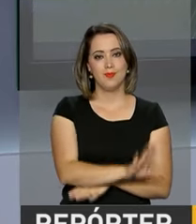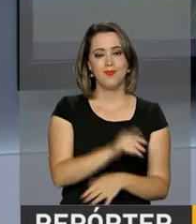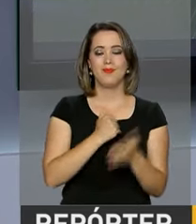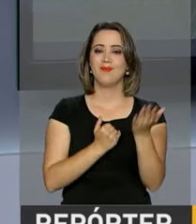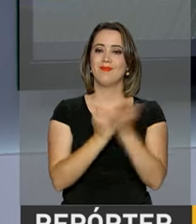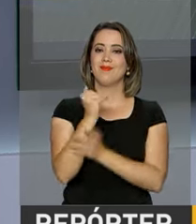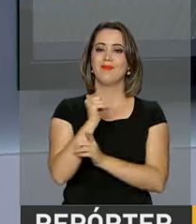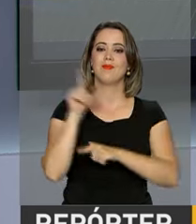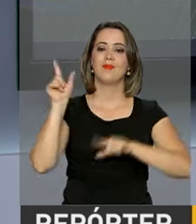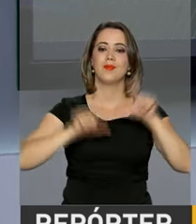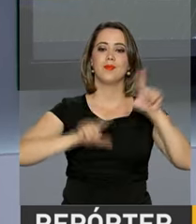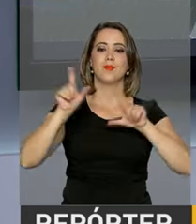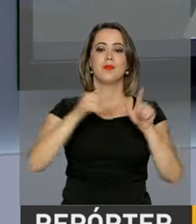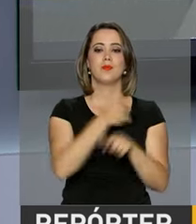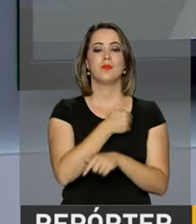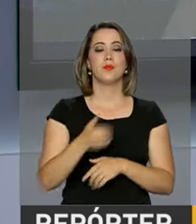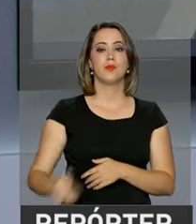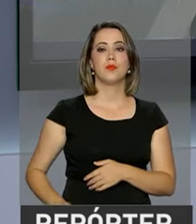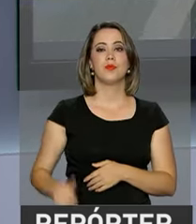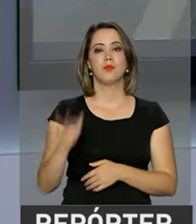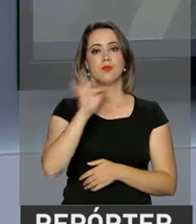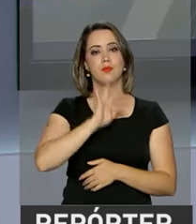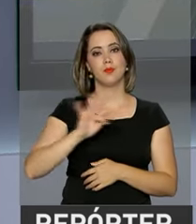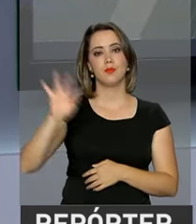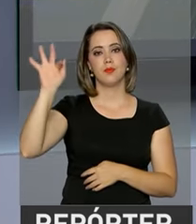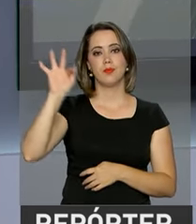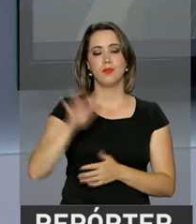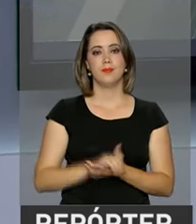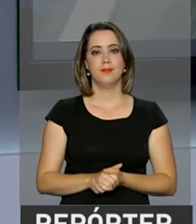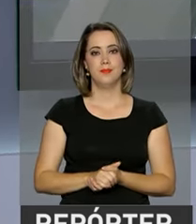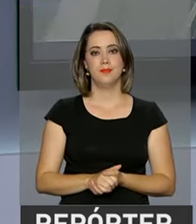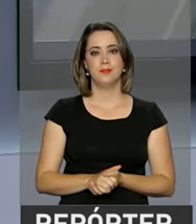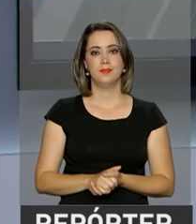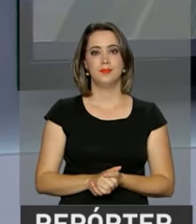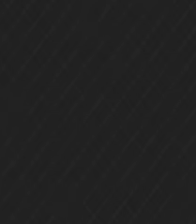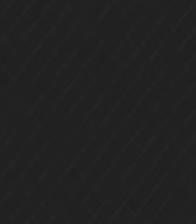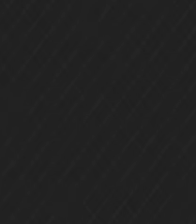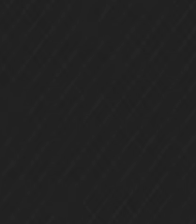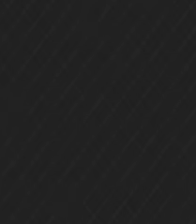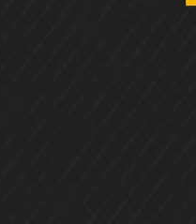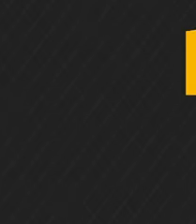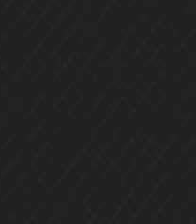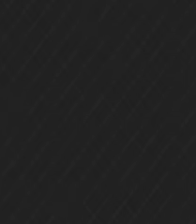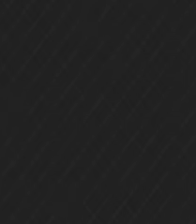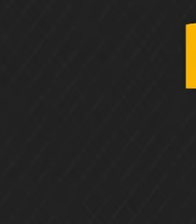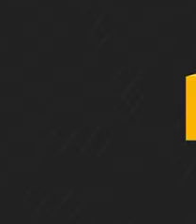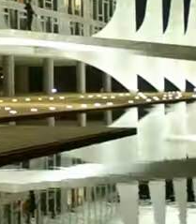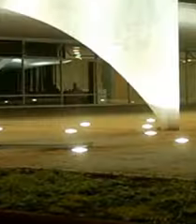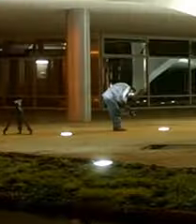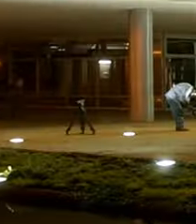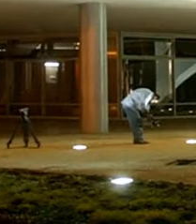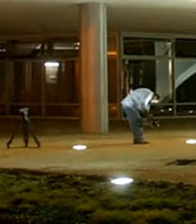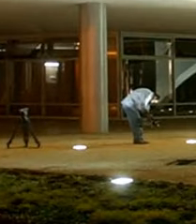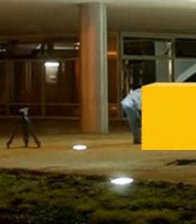ótima tarde e continue com a gente aqui na NBR, a TV do Governo Federal.